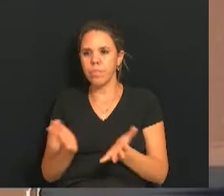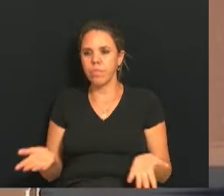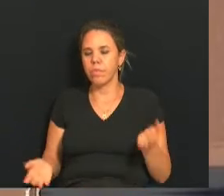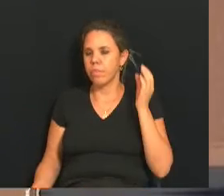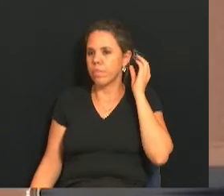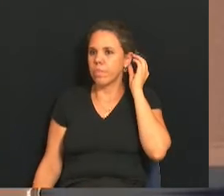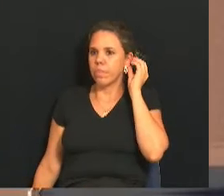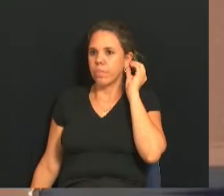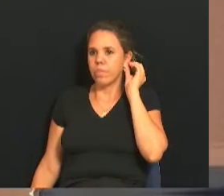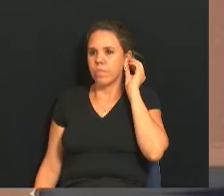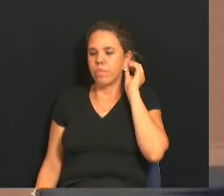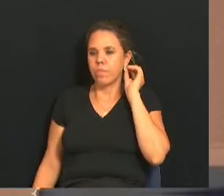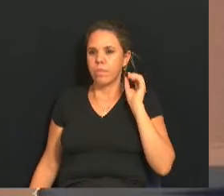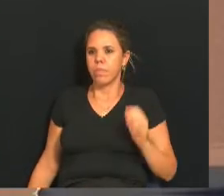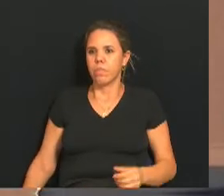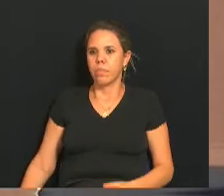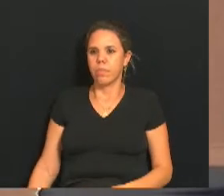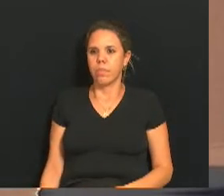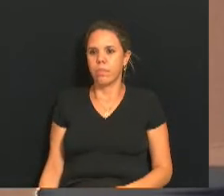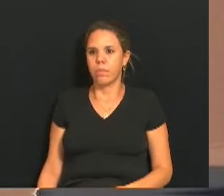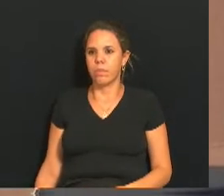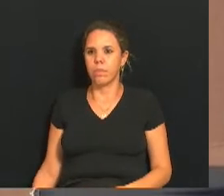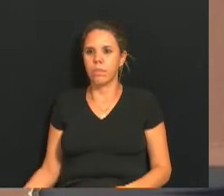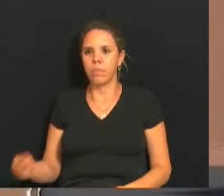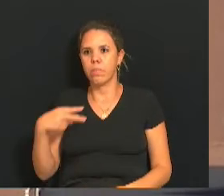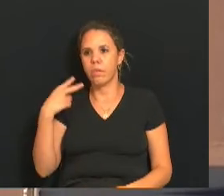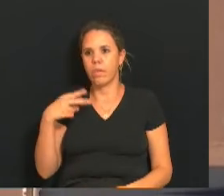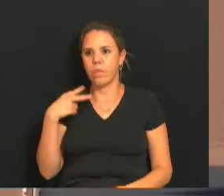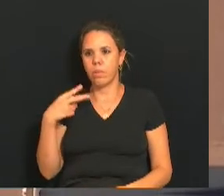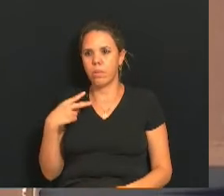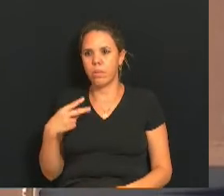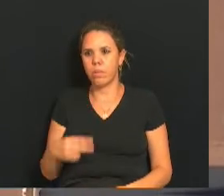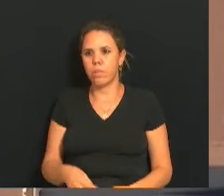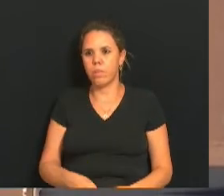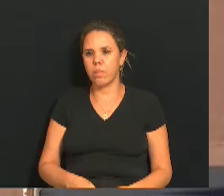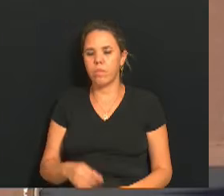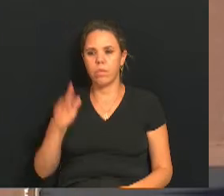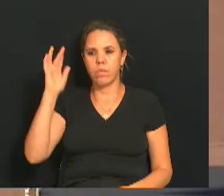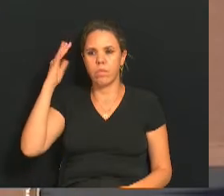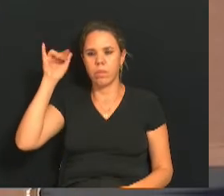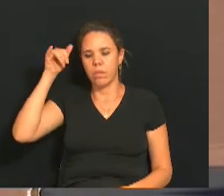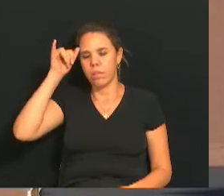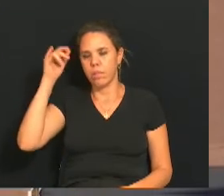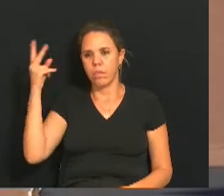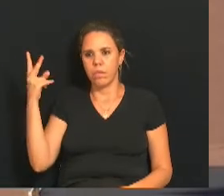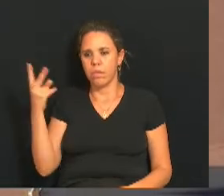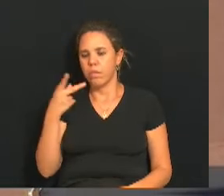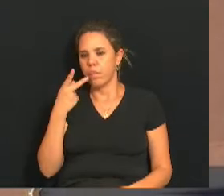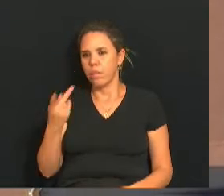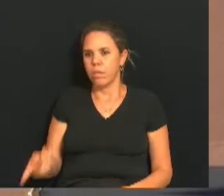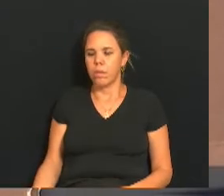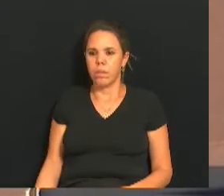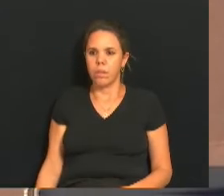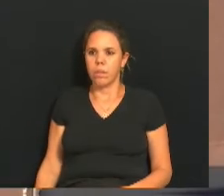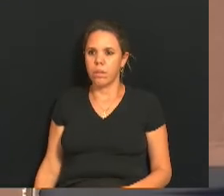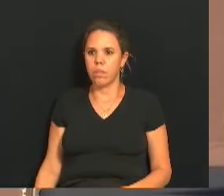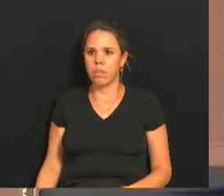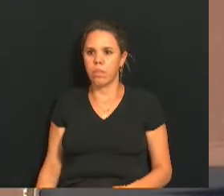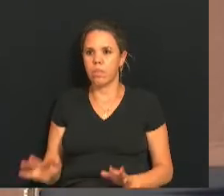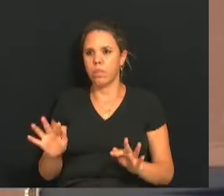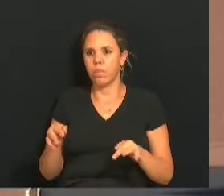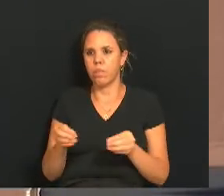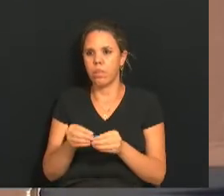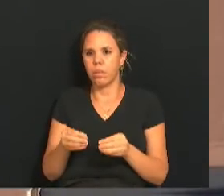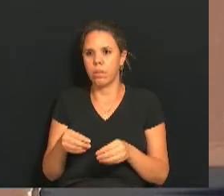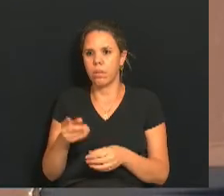passar a palavra para os vereadores, o vereador Aguida, o vereador Paulo. Eu acho que a gente já poderia passar a palavra